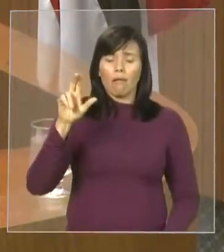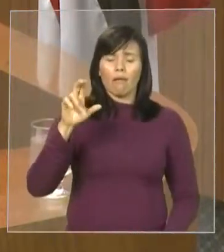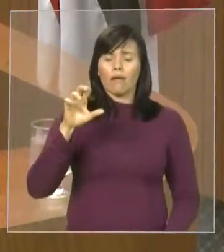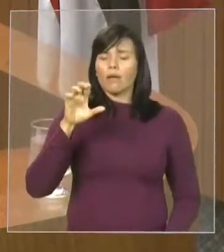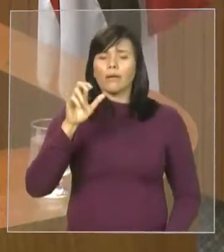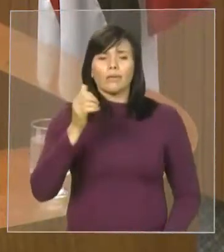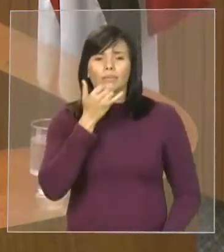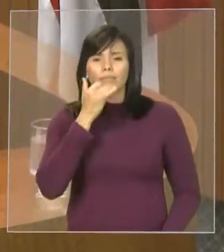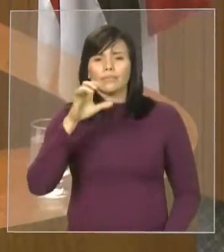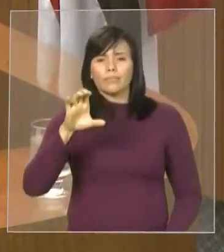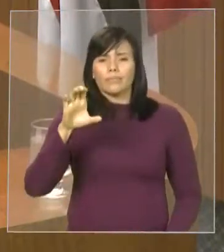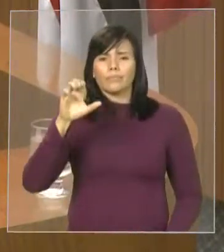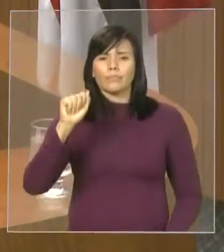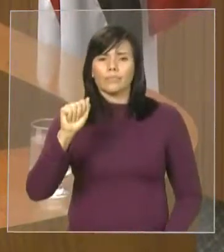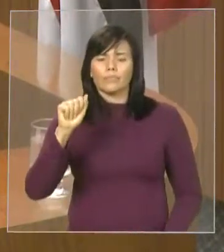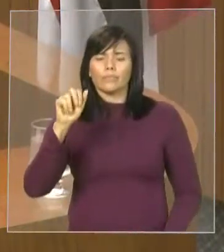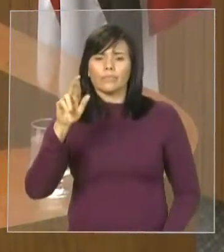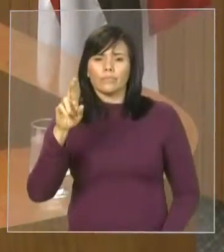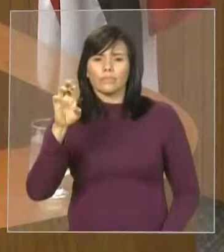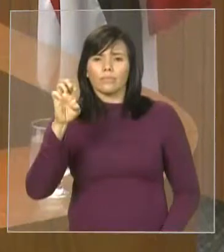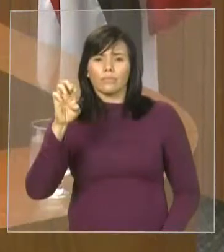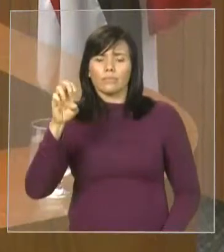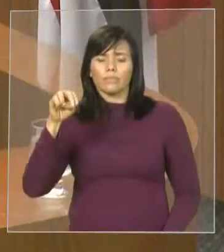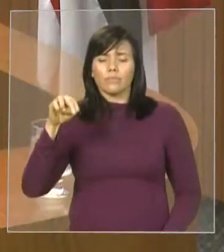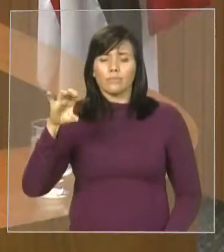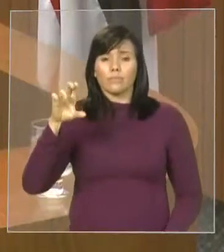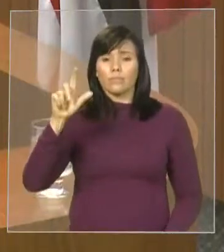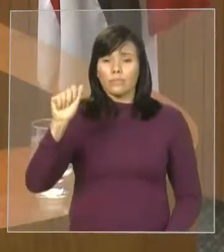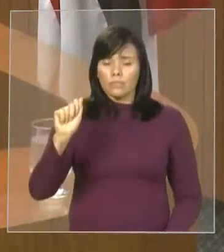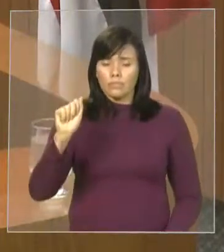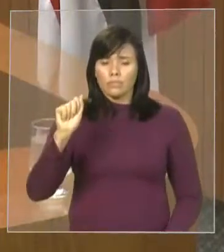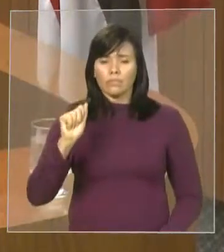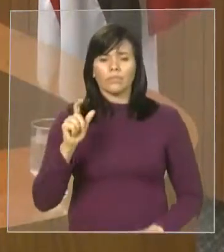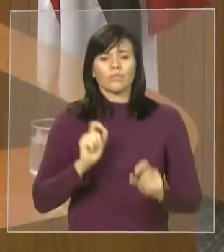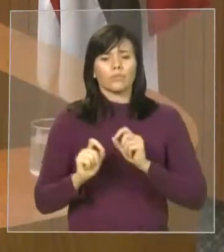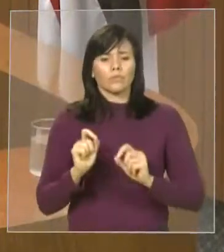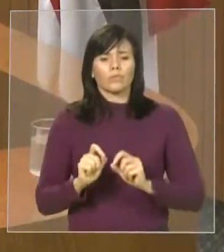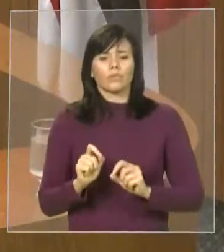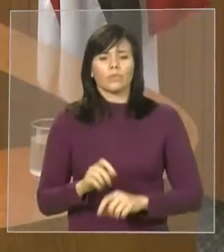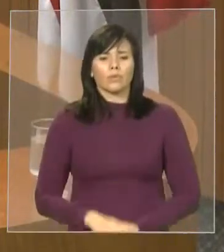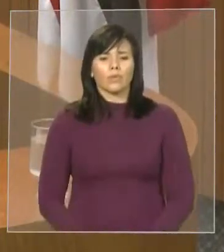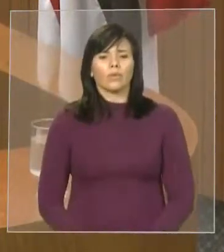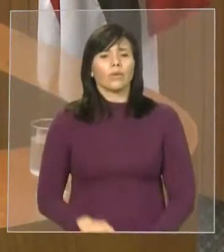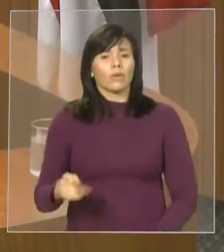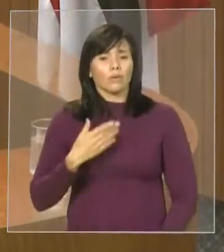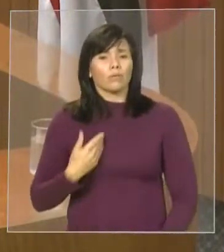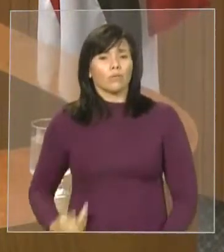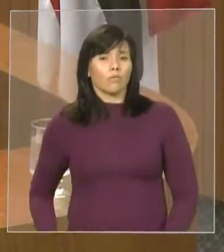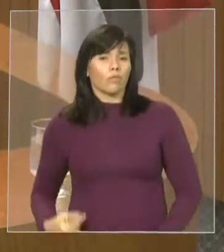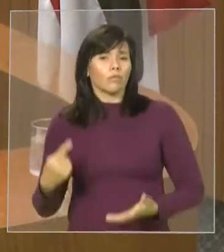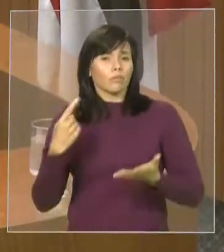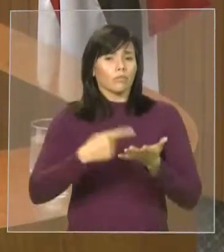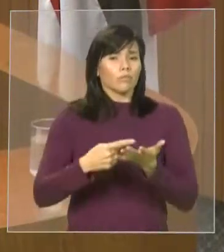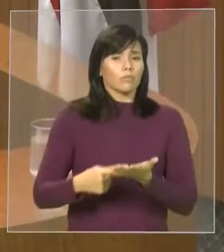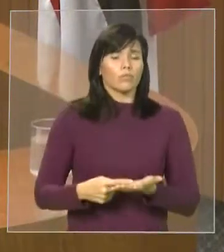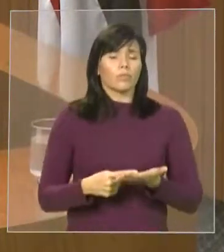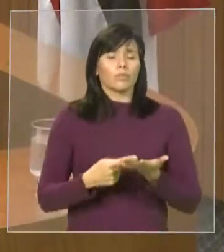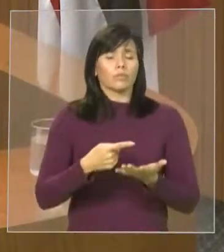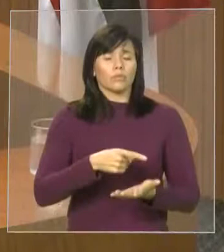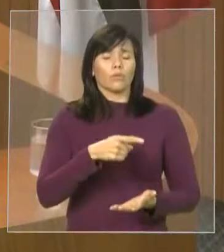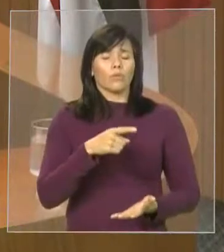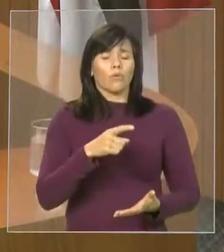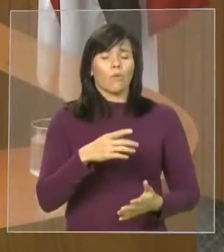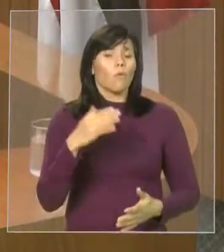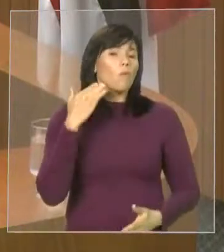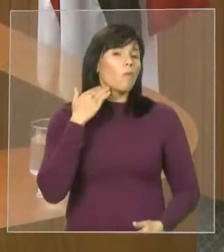de empréstimo externo, firmado entre o Estado do Maranhão e o Banco Interamericano de Desenvolvimento. E como se não bastasse